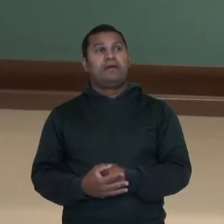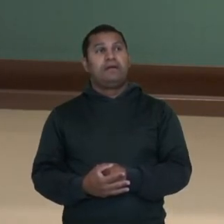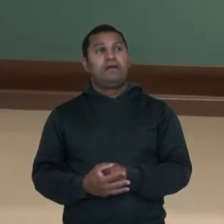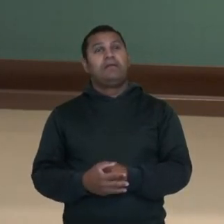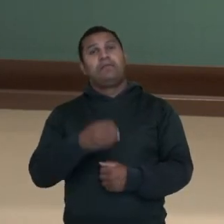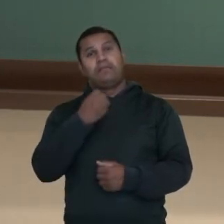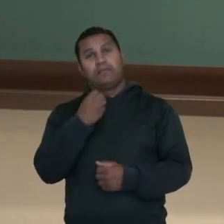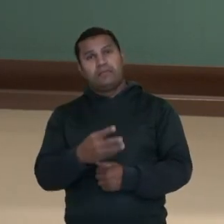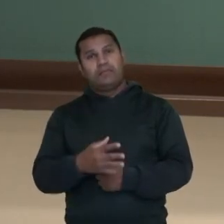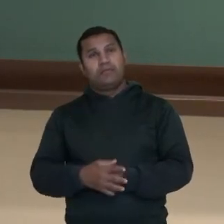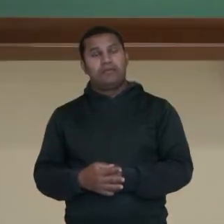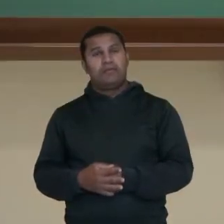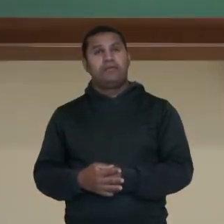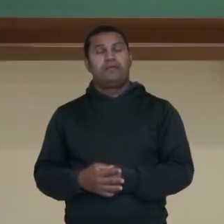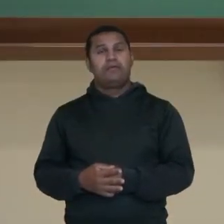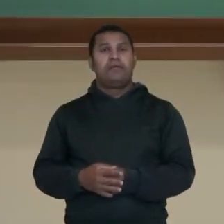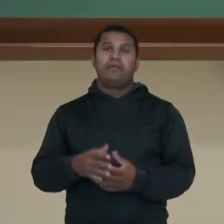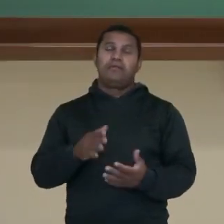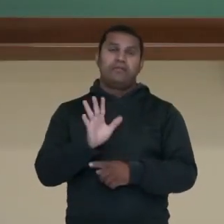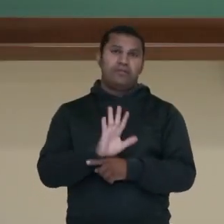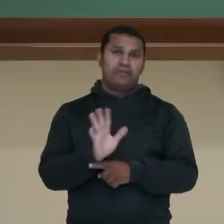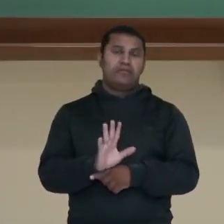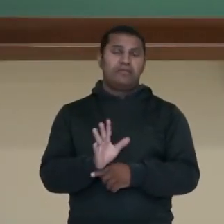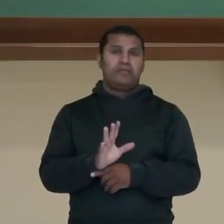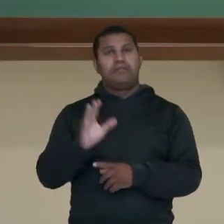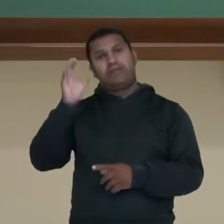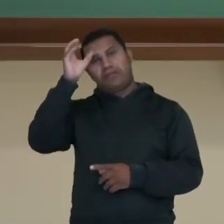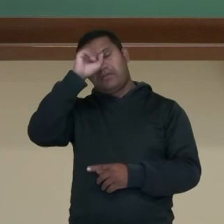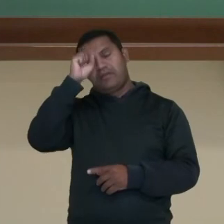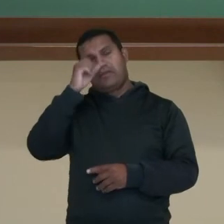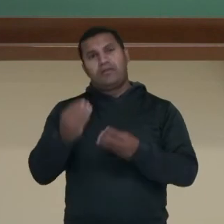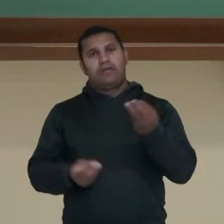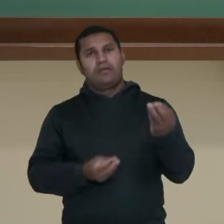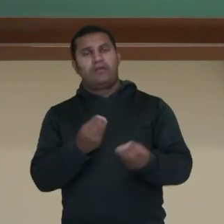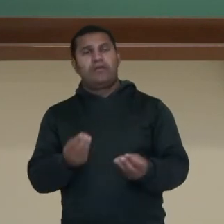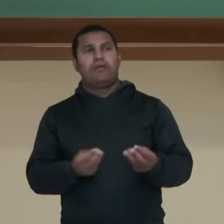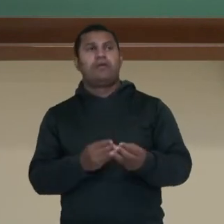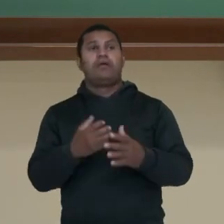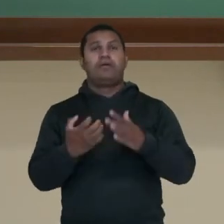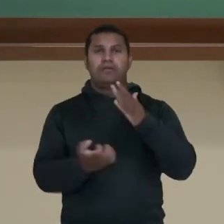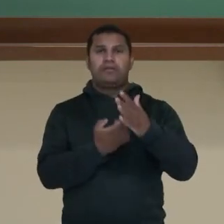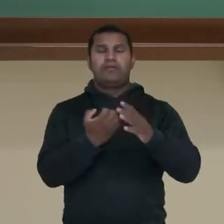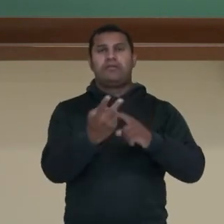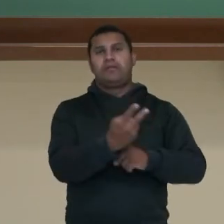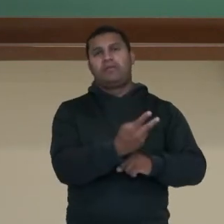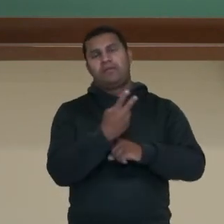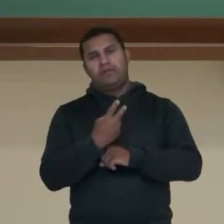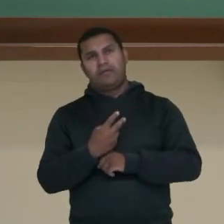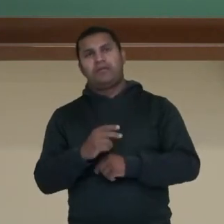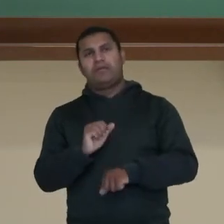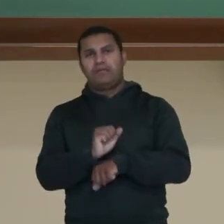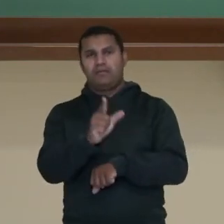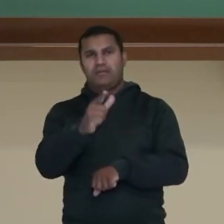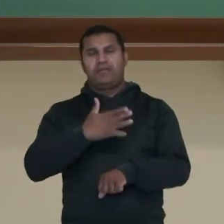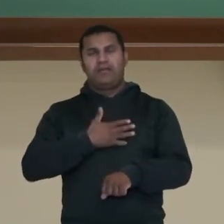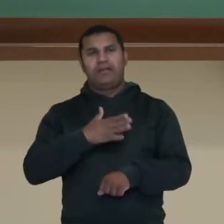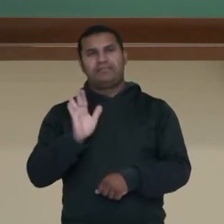Muito bem. Neste vídeo, nós falamos sobre empréstimo. Espero que vocês tenham gostado. Até breve!